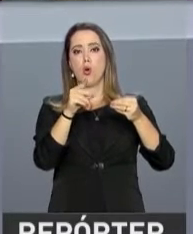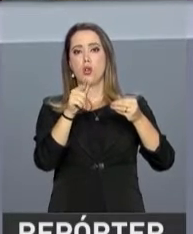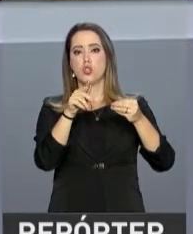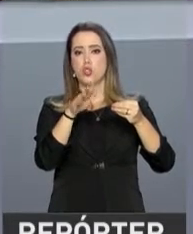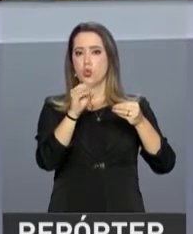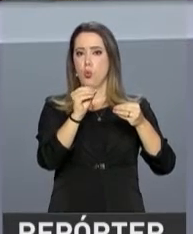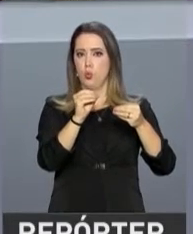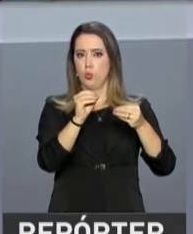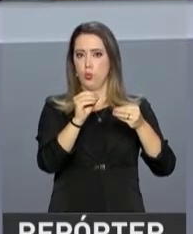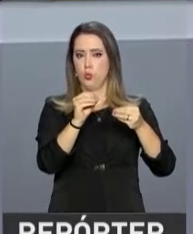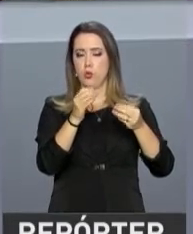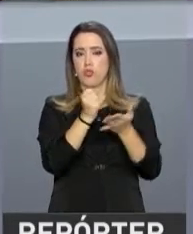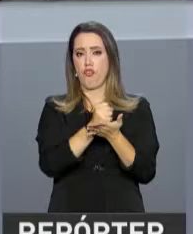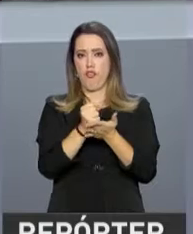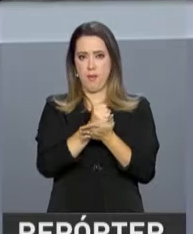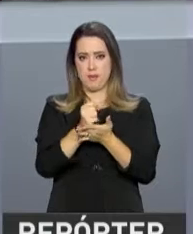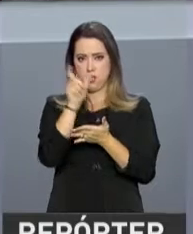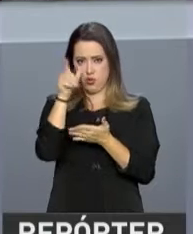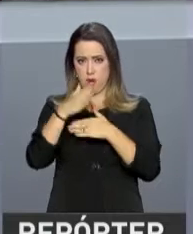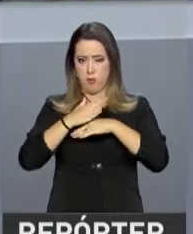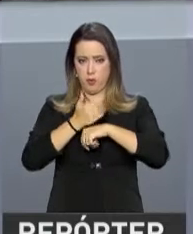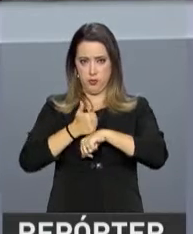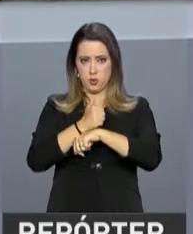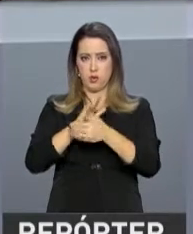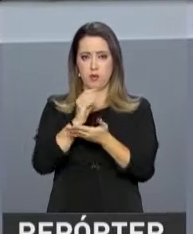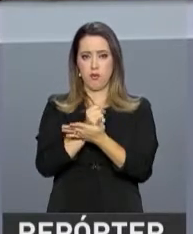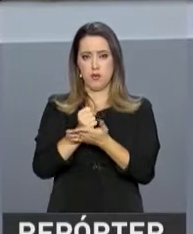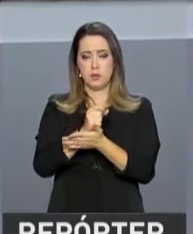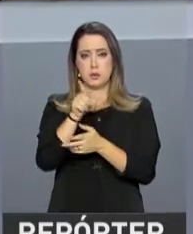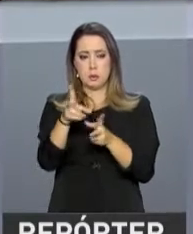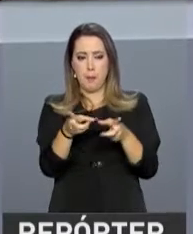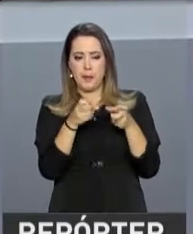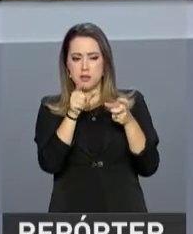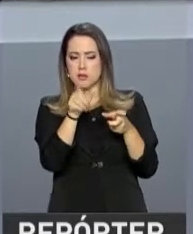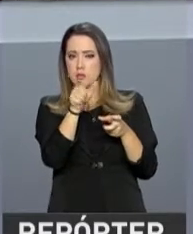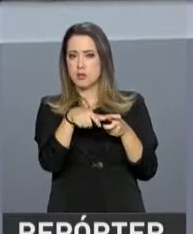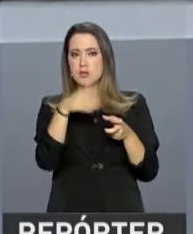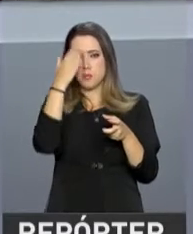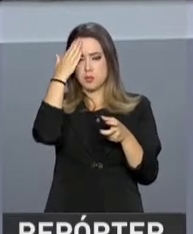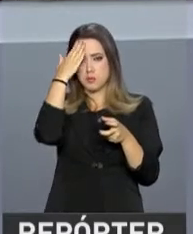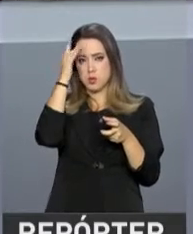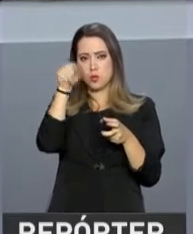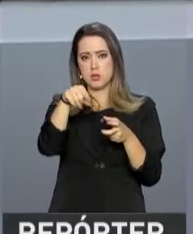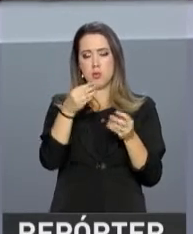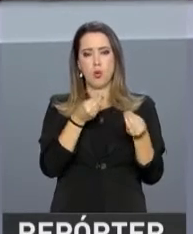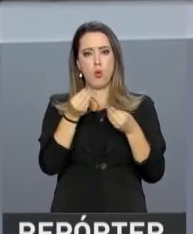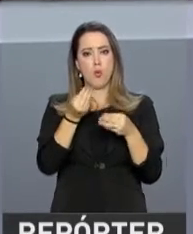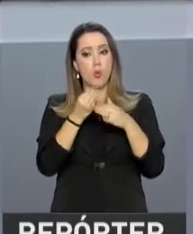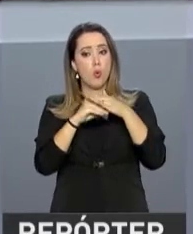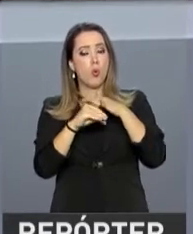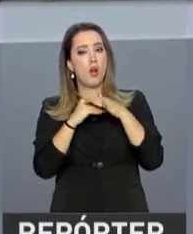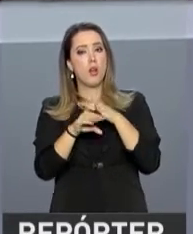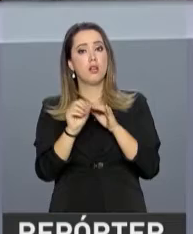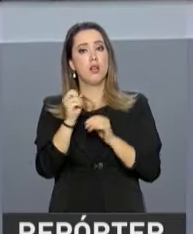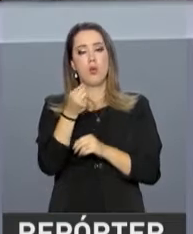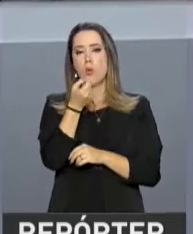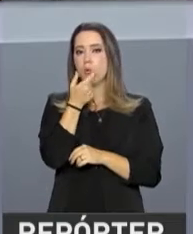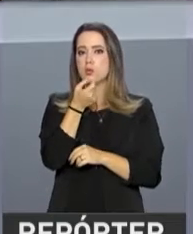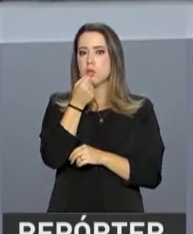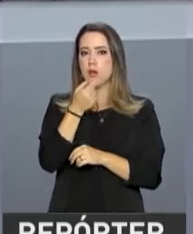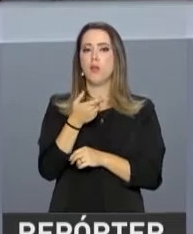será possível identificar se o paciente atendido receber orientações sobre como guardar e ingerir os